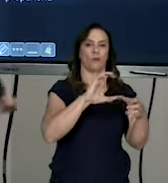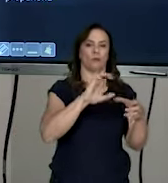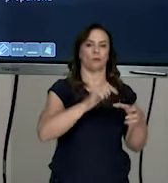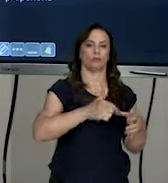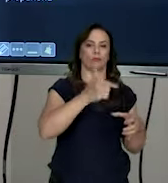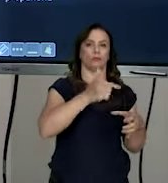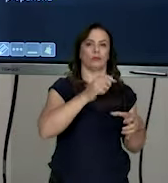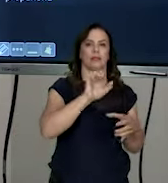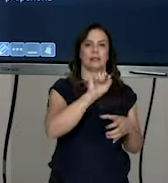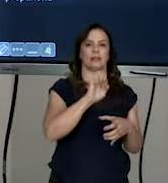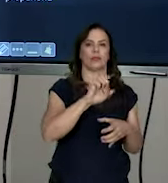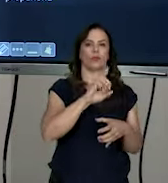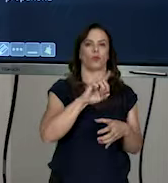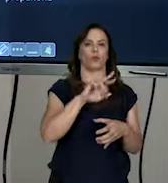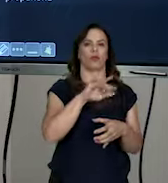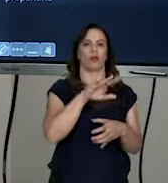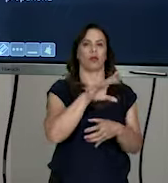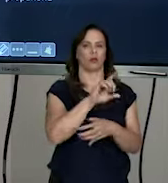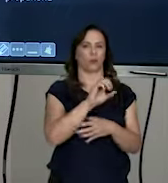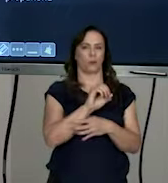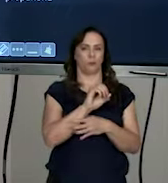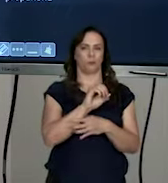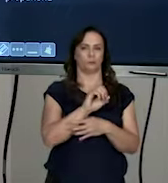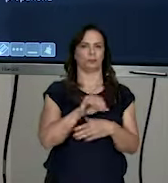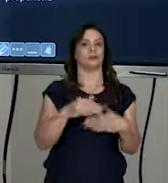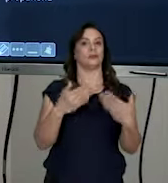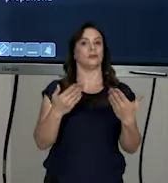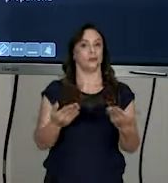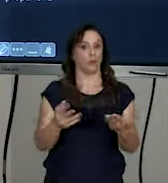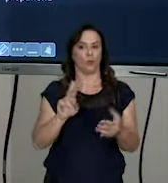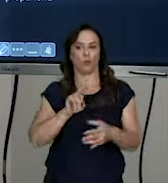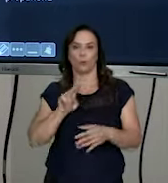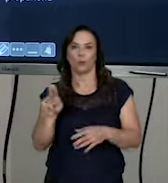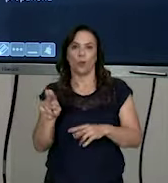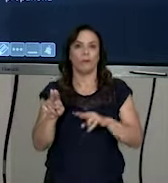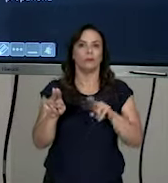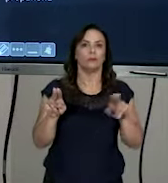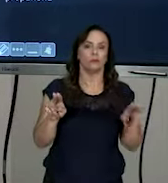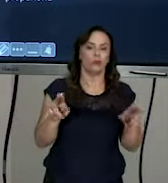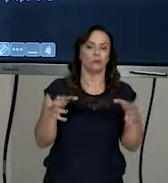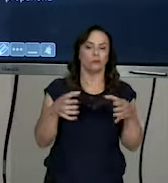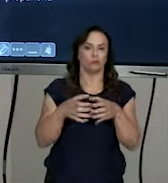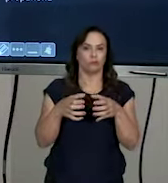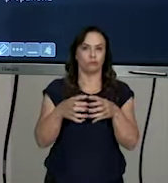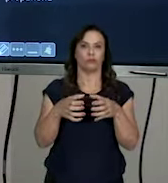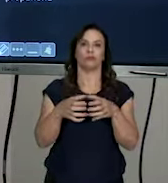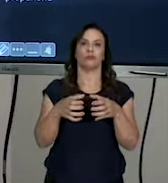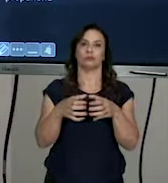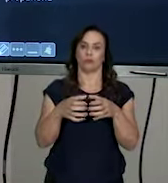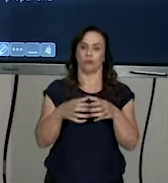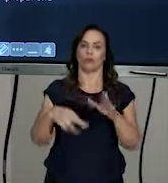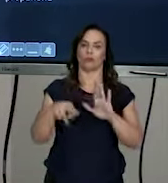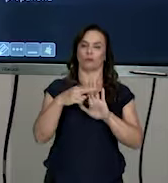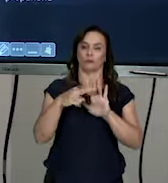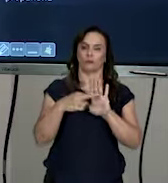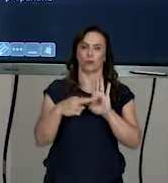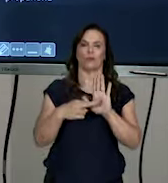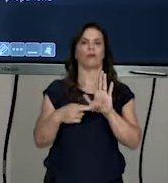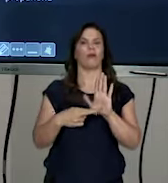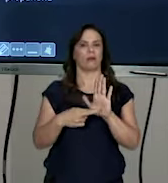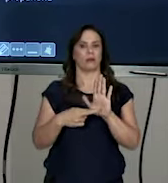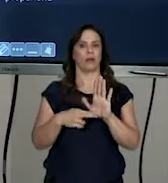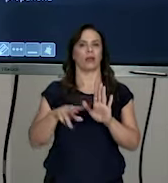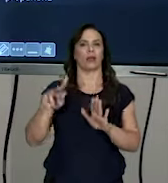de nomenclatura, para dar nome às substâncias desse grupo funcional, a gente segue as mesmas regras dos